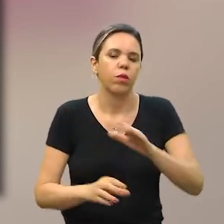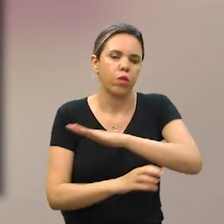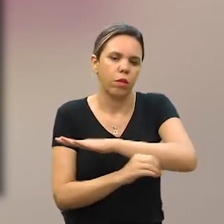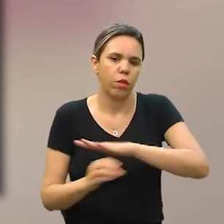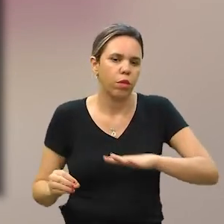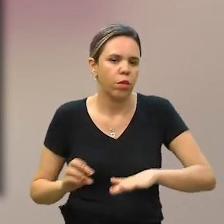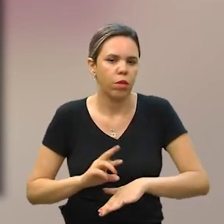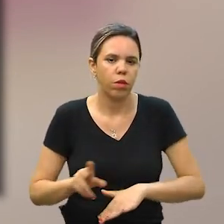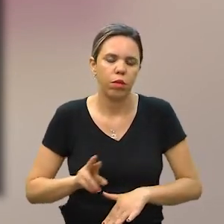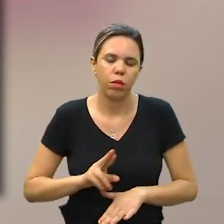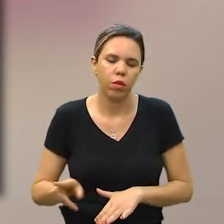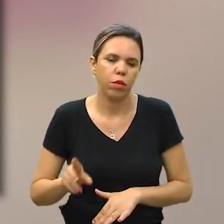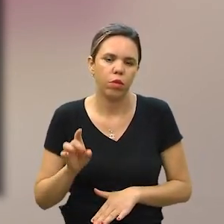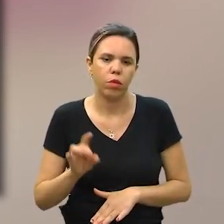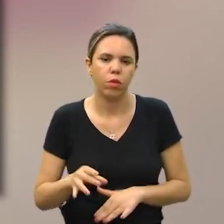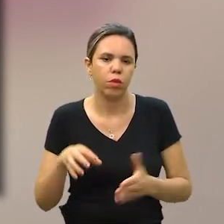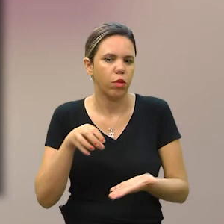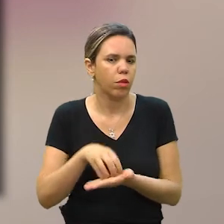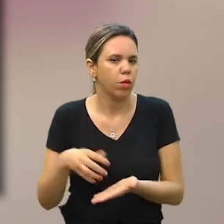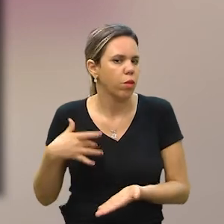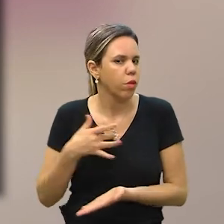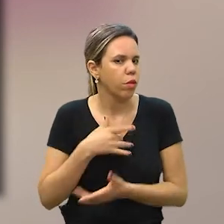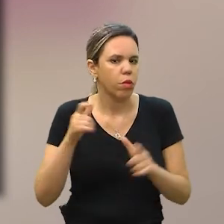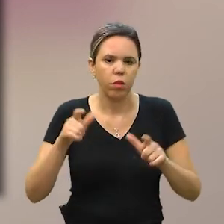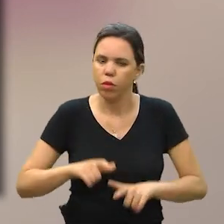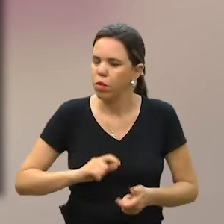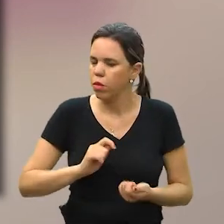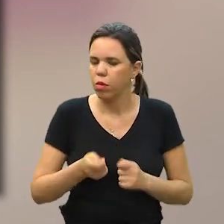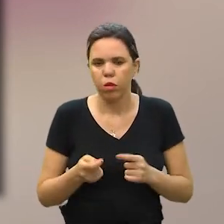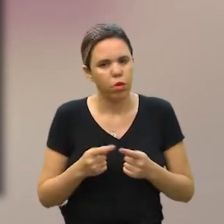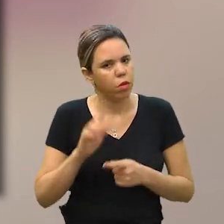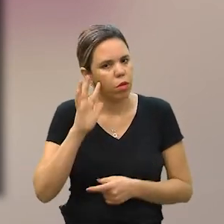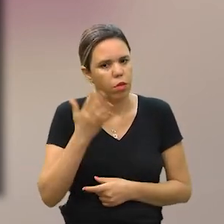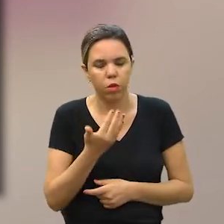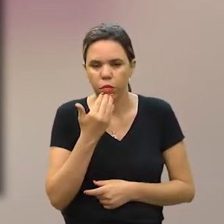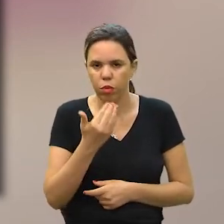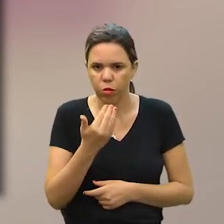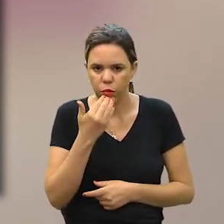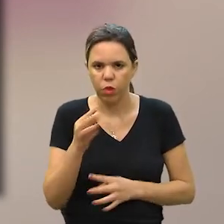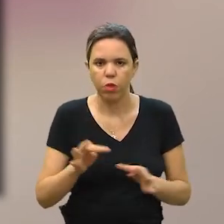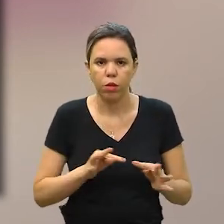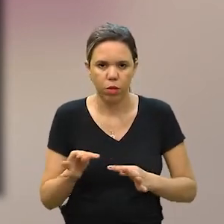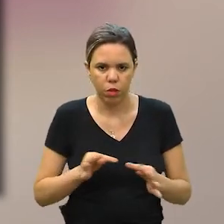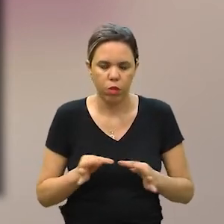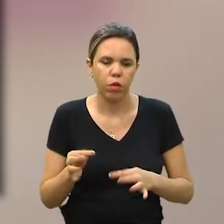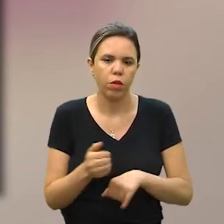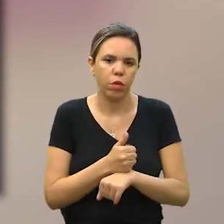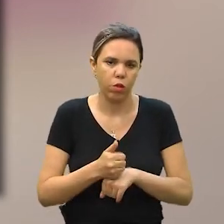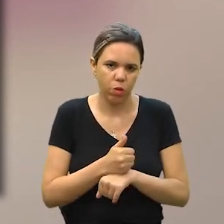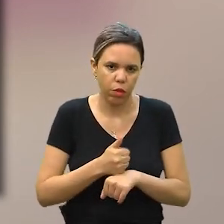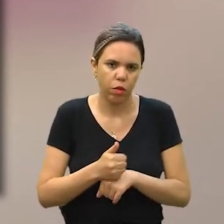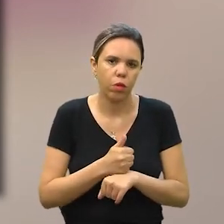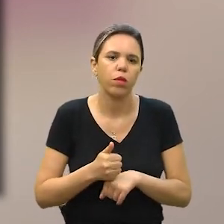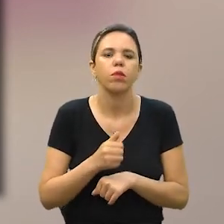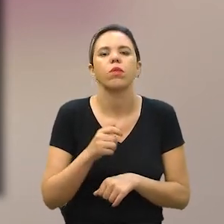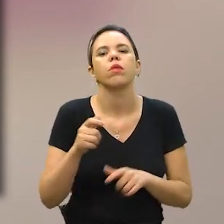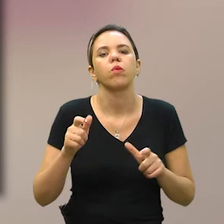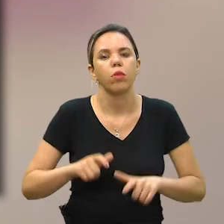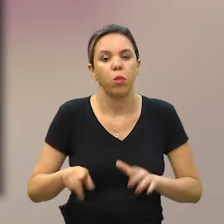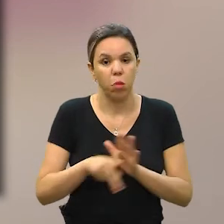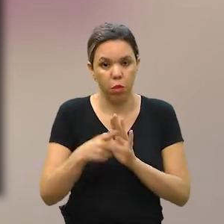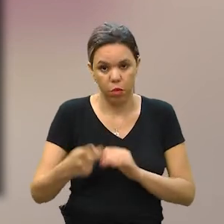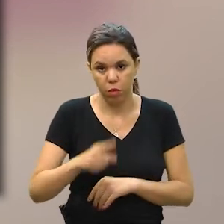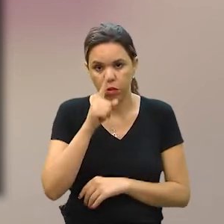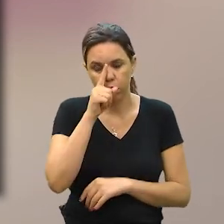trombose, não é o posto de saúde, não vai ser o local mais adequado. Peça um encaminhamento para um pré-natal de alto risco,